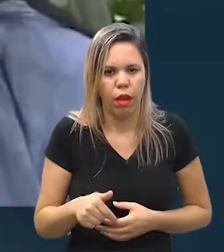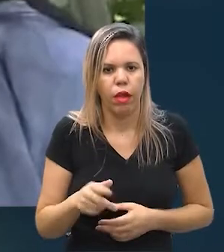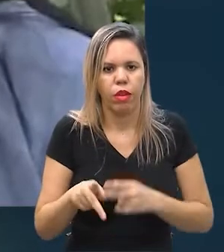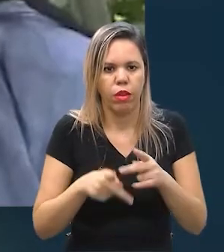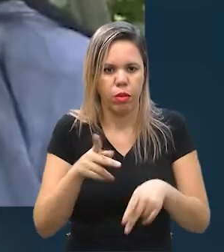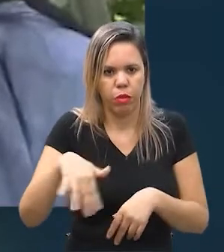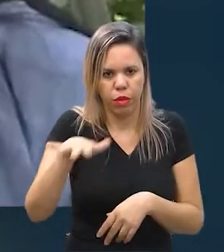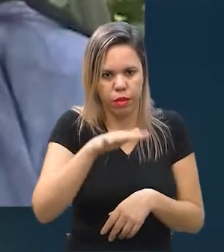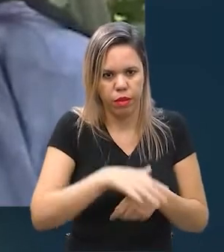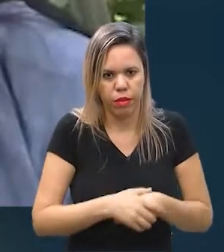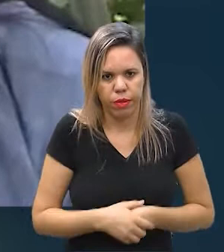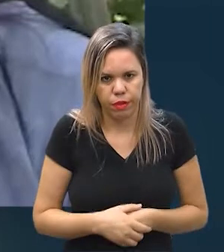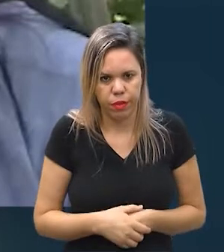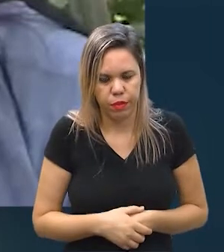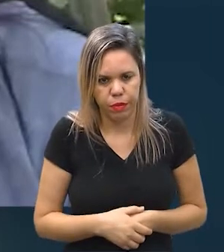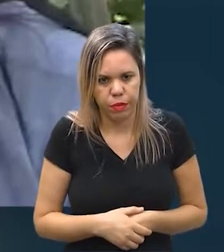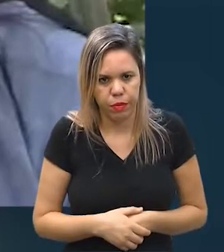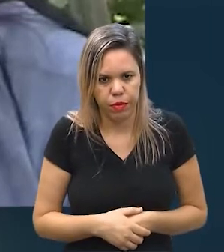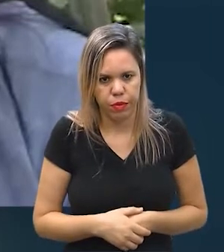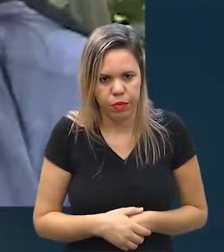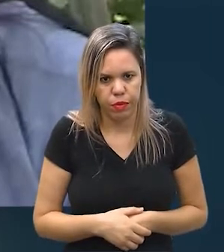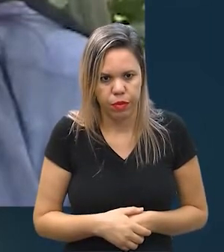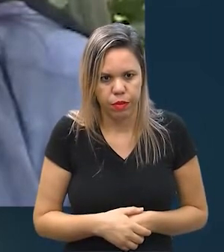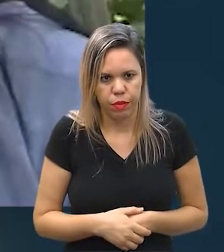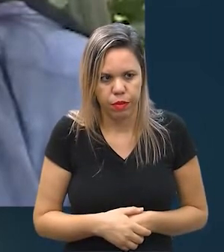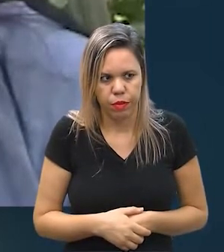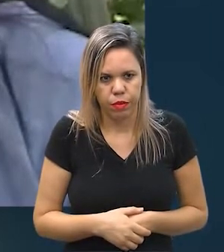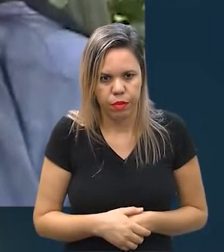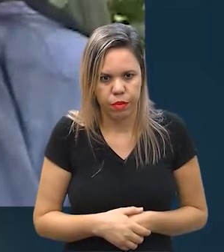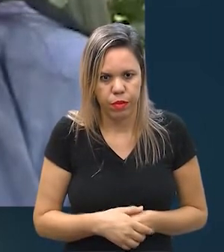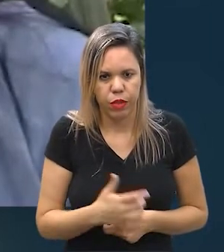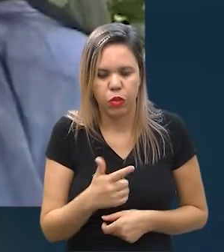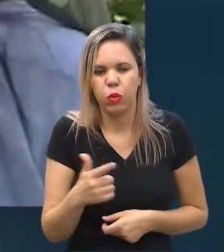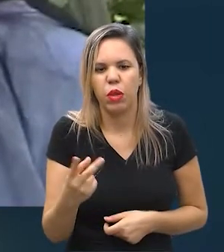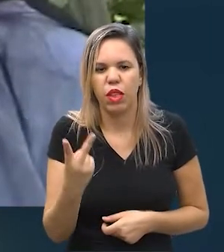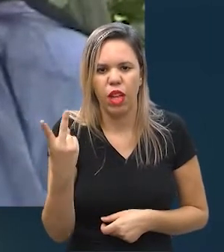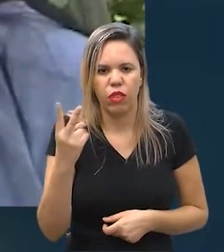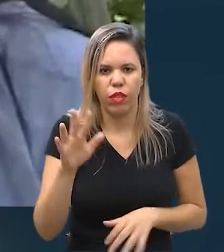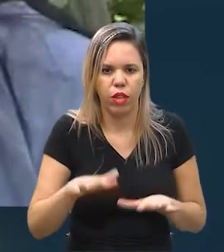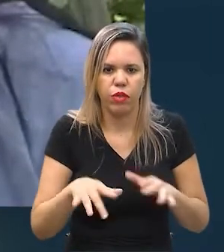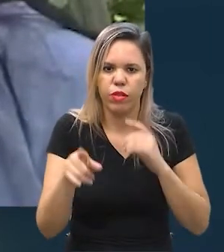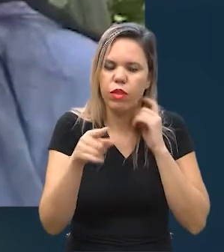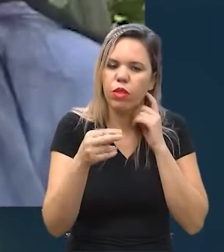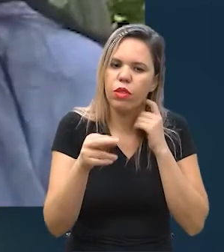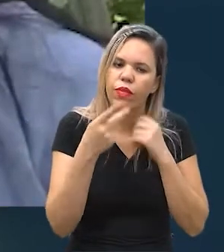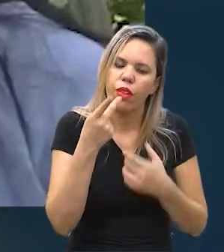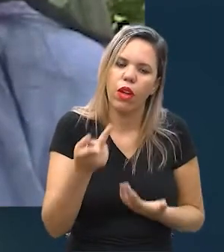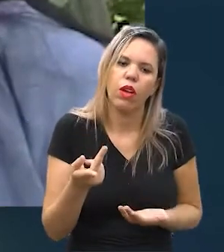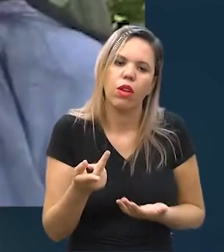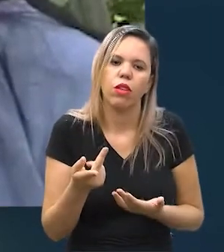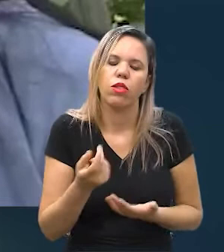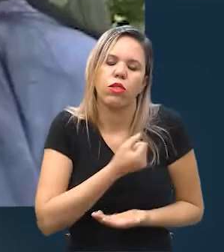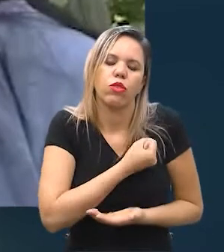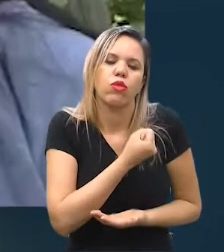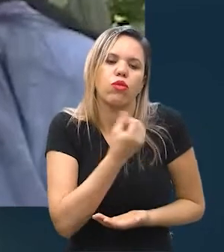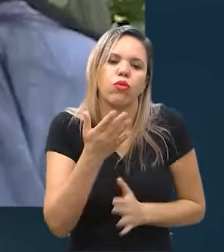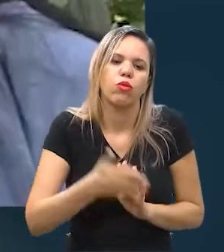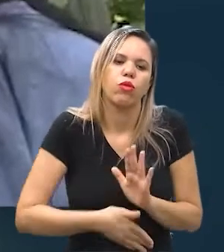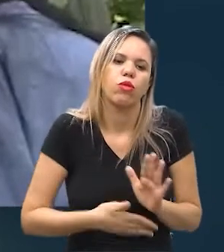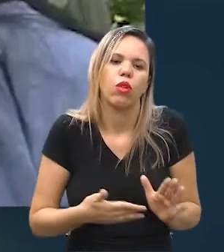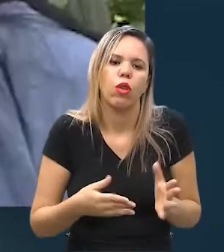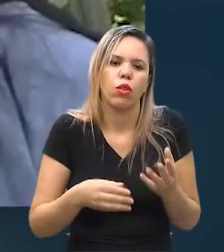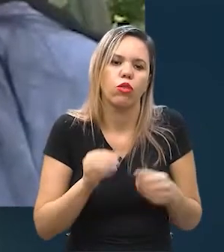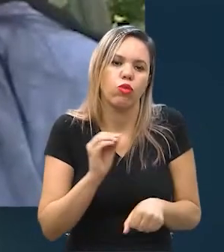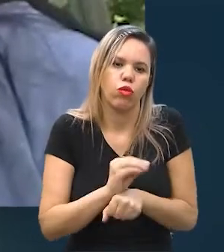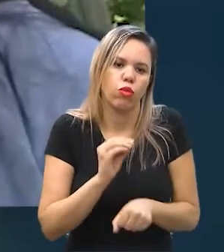as pessoas, elas não têm dado tanto valor, e como você mesma colocou nos números, é a agricultura que hoje